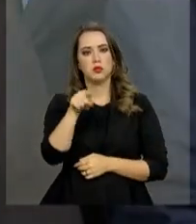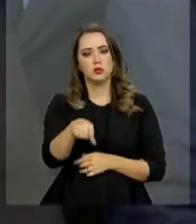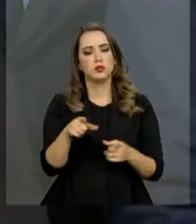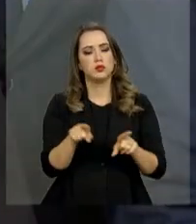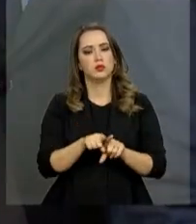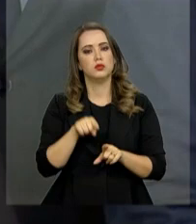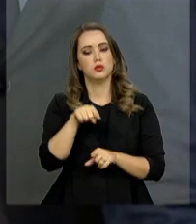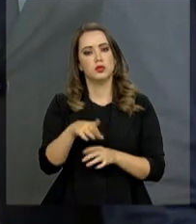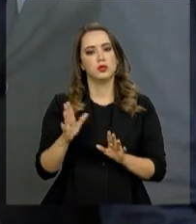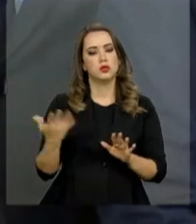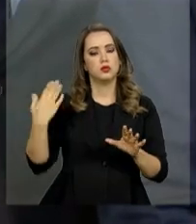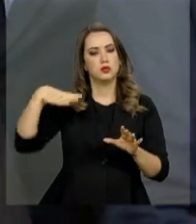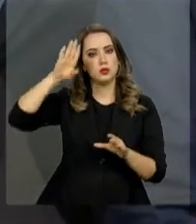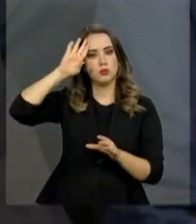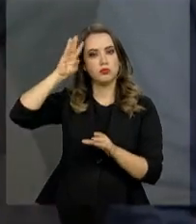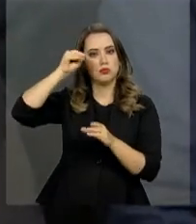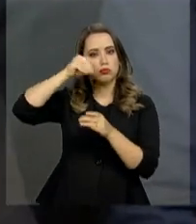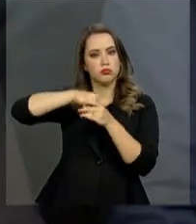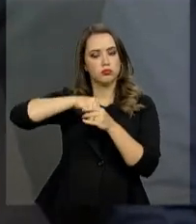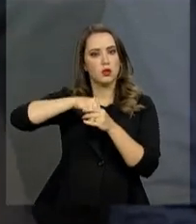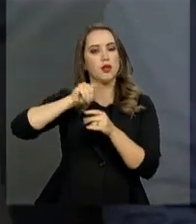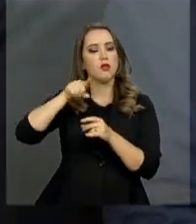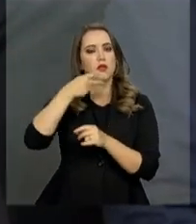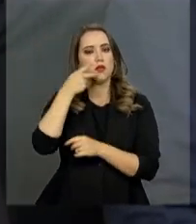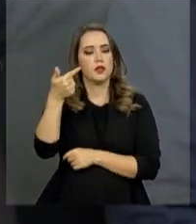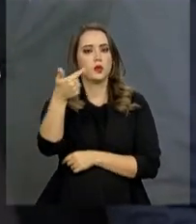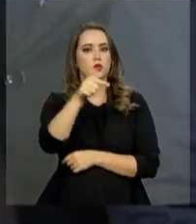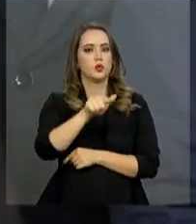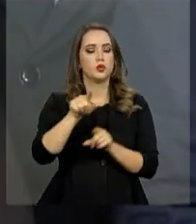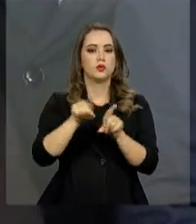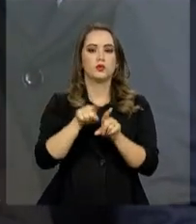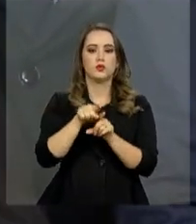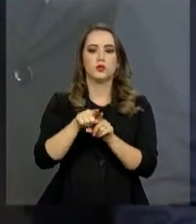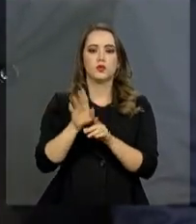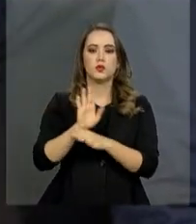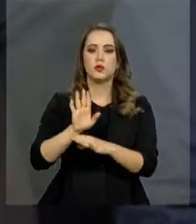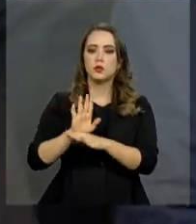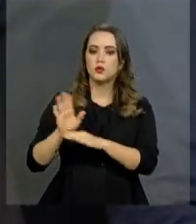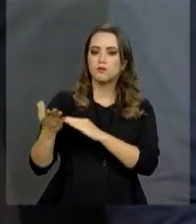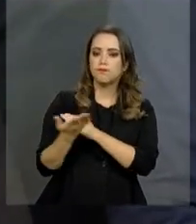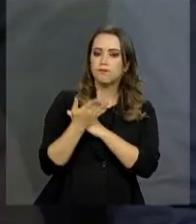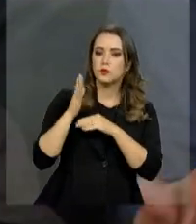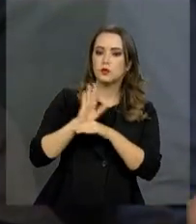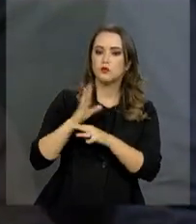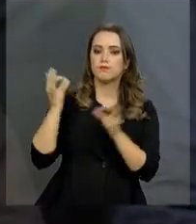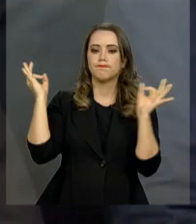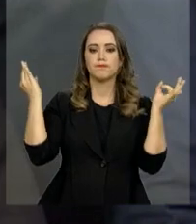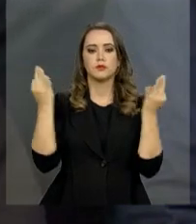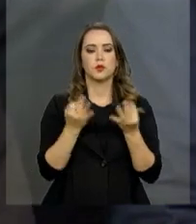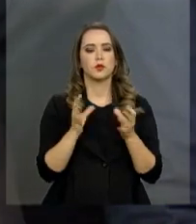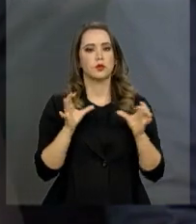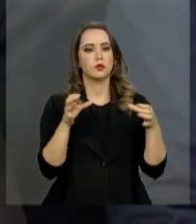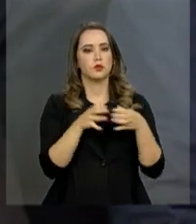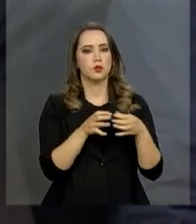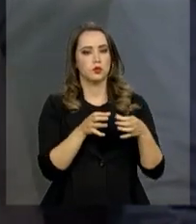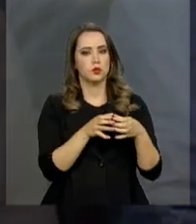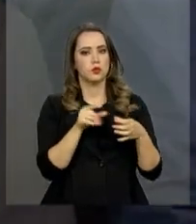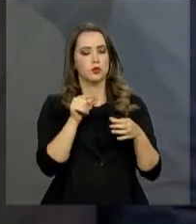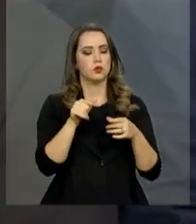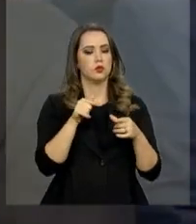dessa intervenção. E ressaltando mais uma vez esta cooperação extraordinária que existe entre